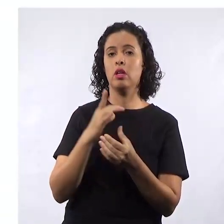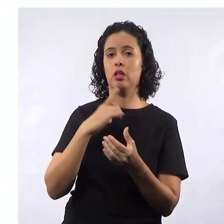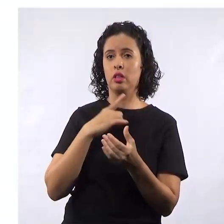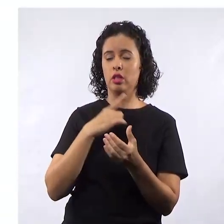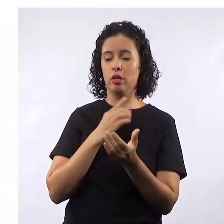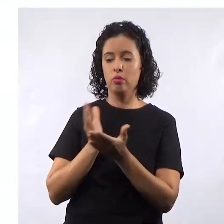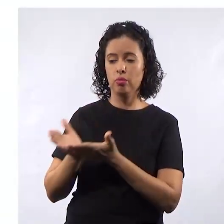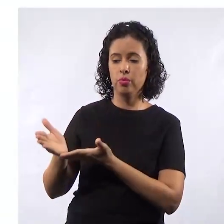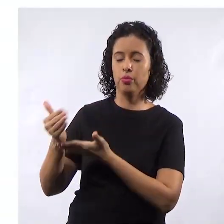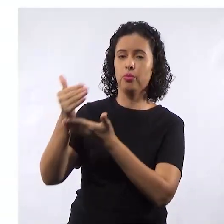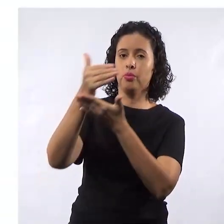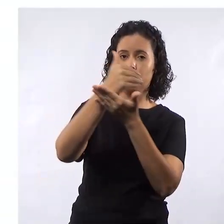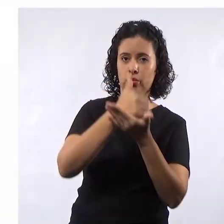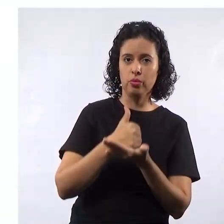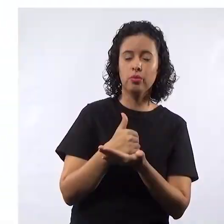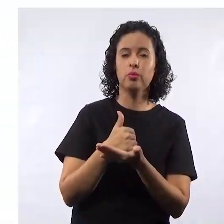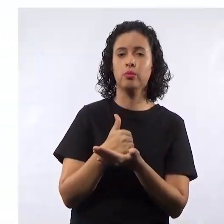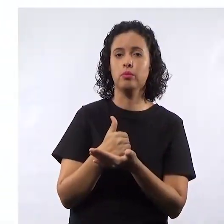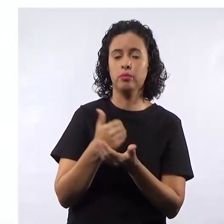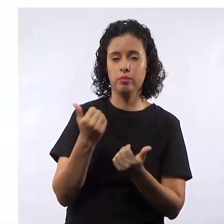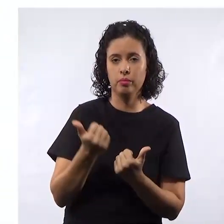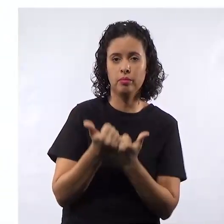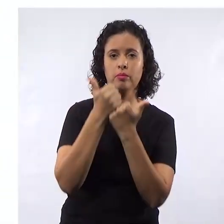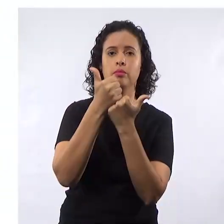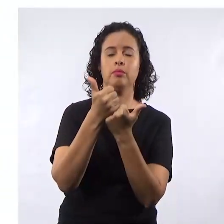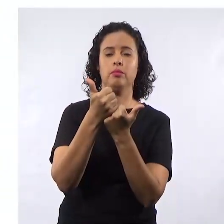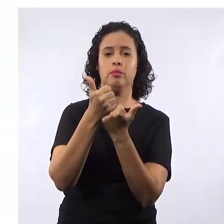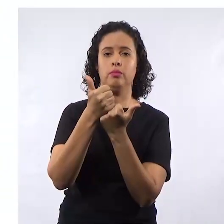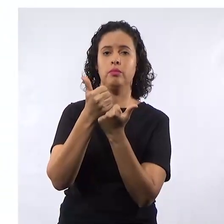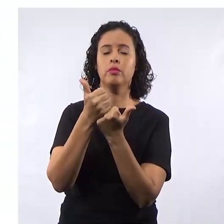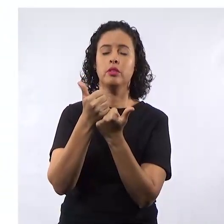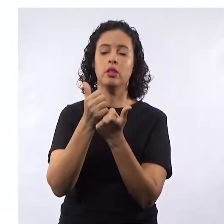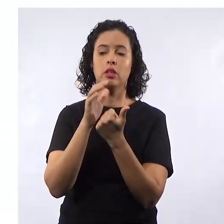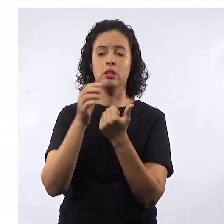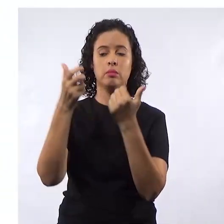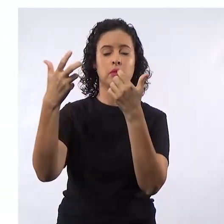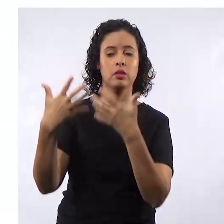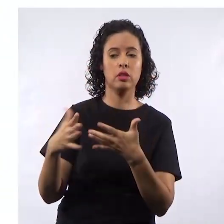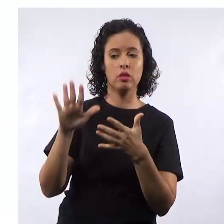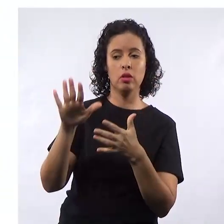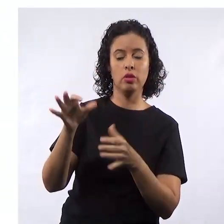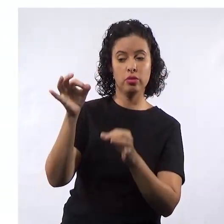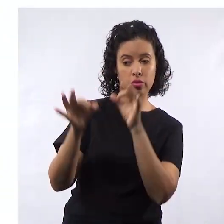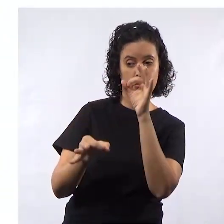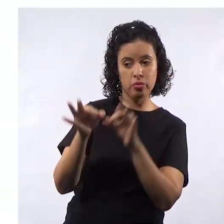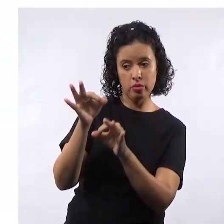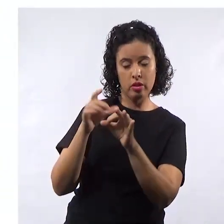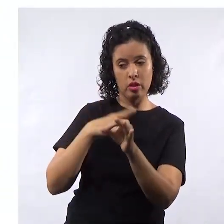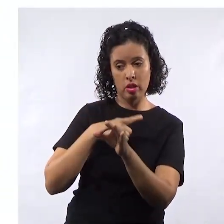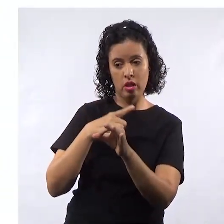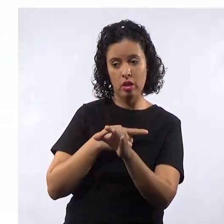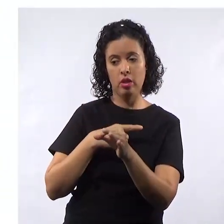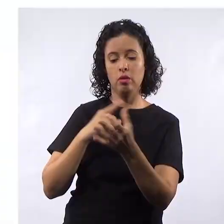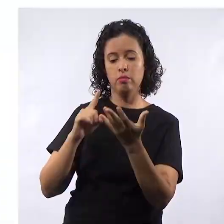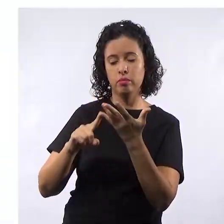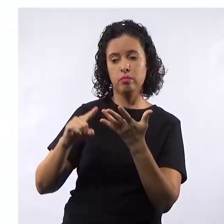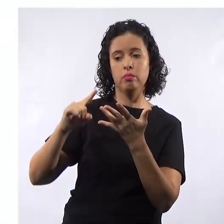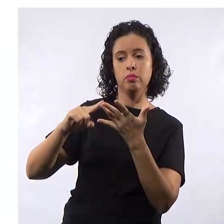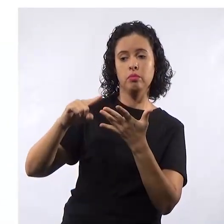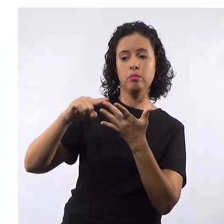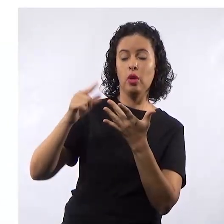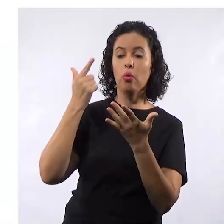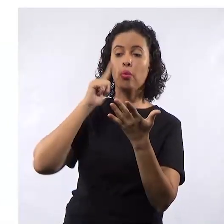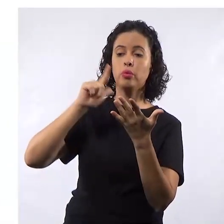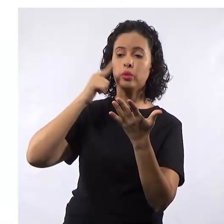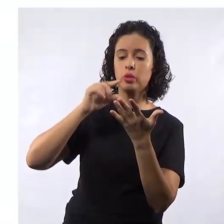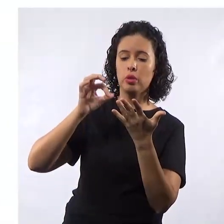de jurisprudências aqui, para estar alicerçando no pedido meu. Eu falo, olha, senhor juiz, olha só, a jurisprudência tem aqui, ó, temos o tribunal